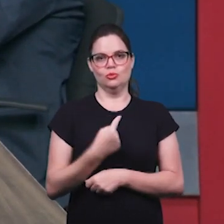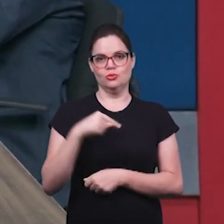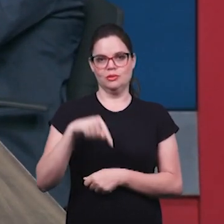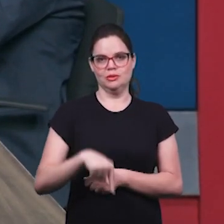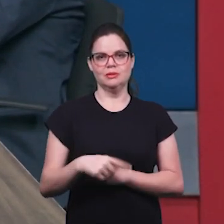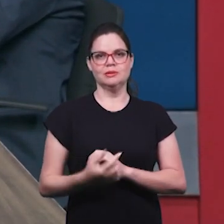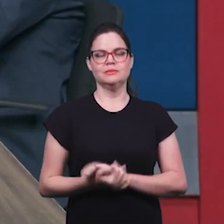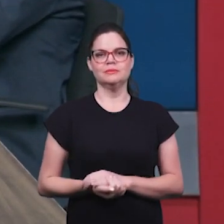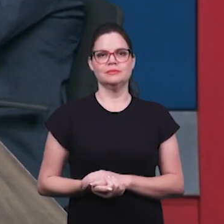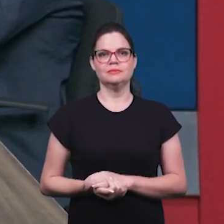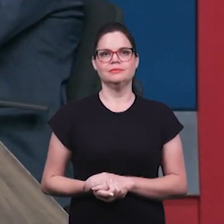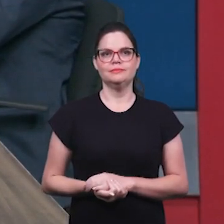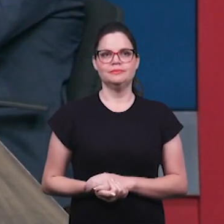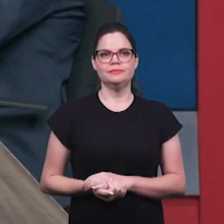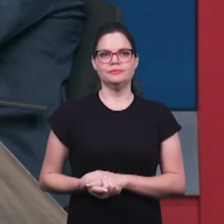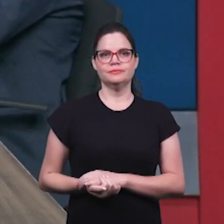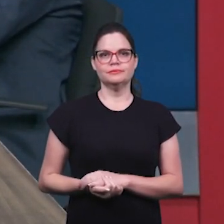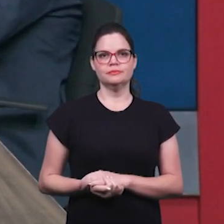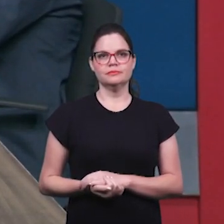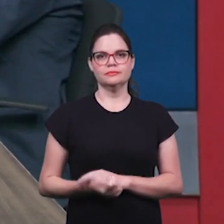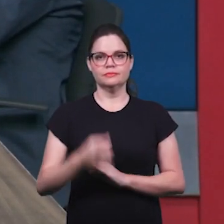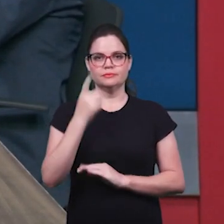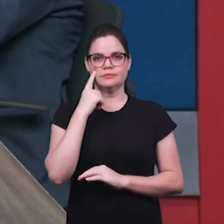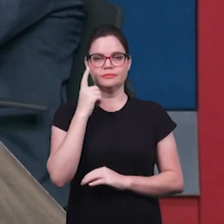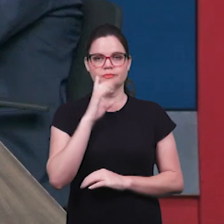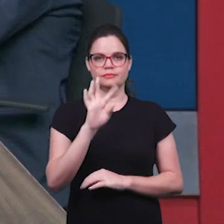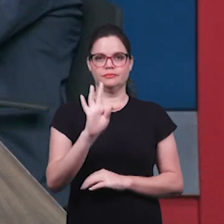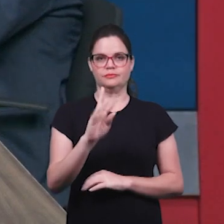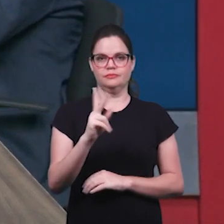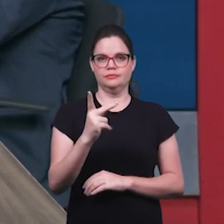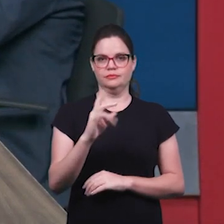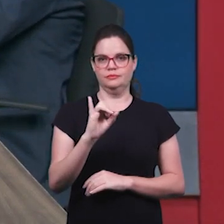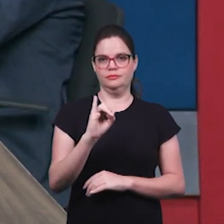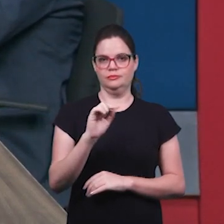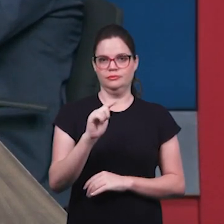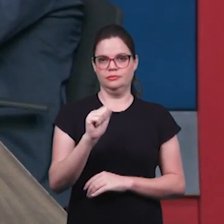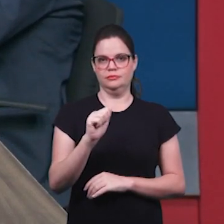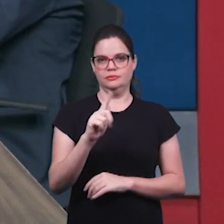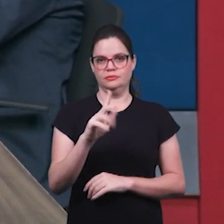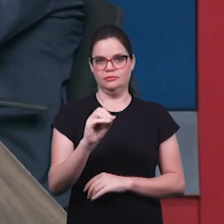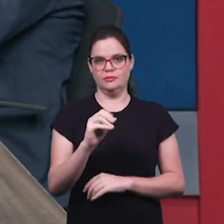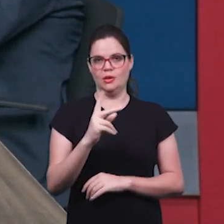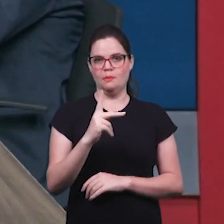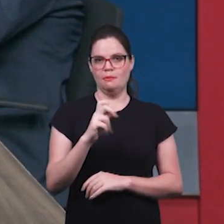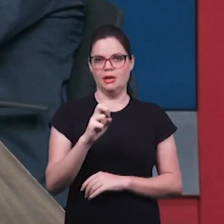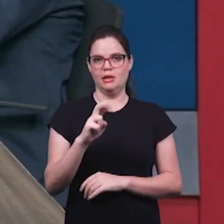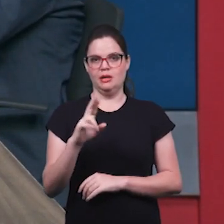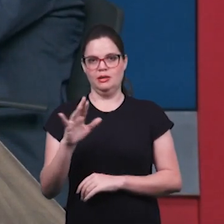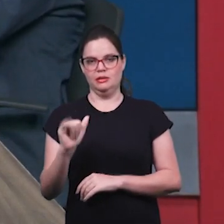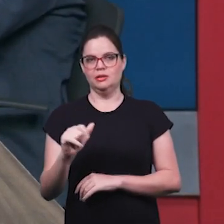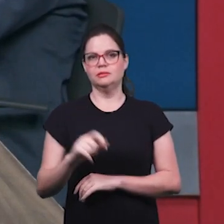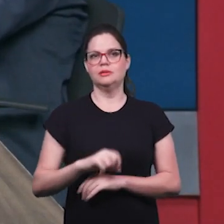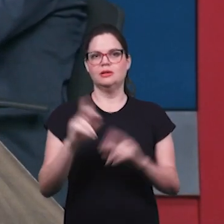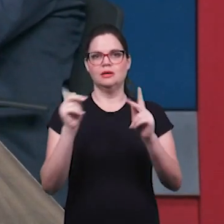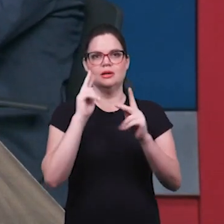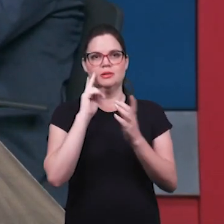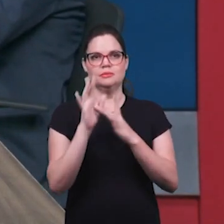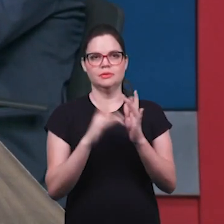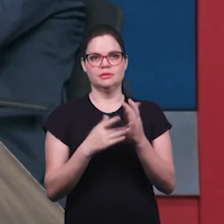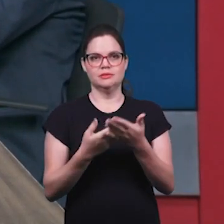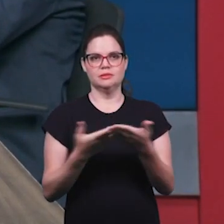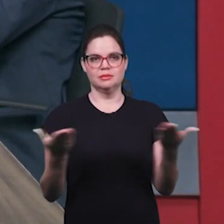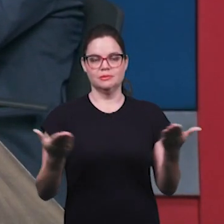na nossa programação, Dr. Tiago Pereira Campos. A paz do Senhor, seja bem-vindo, meu irmão. A paz do